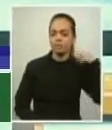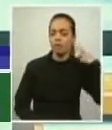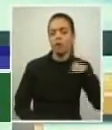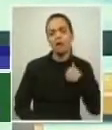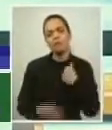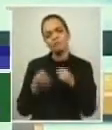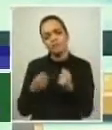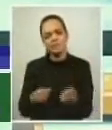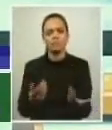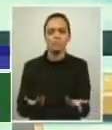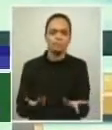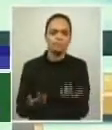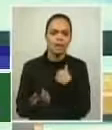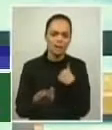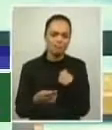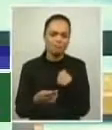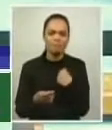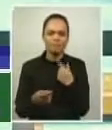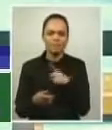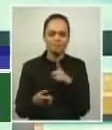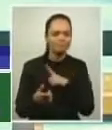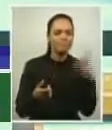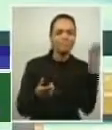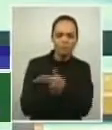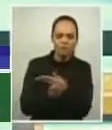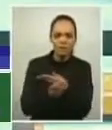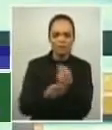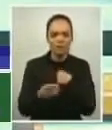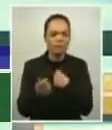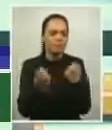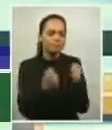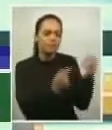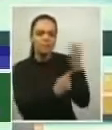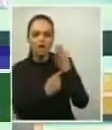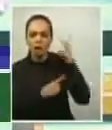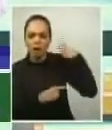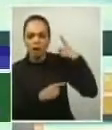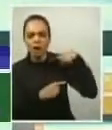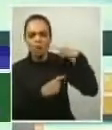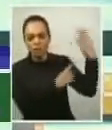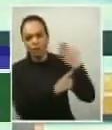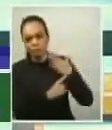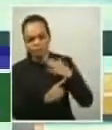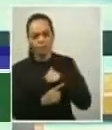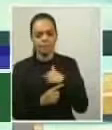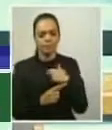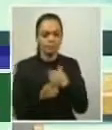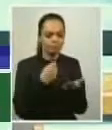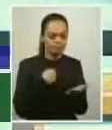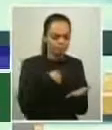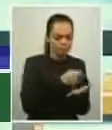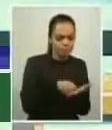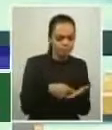cidadão me defenderam numa ação jurídica eu passo para ele uma